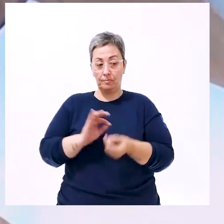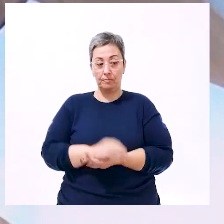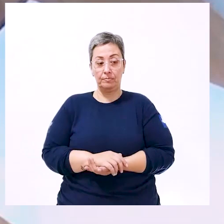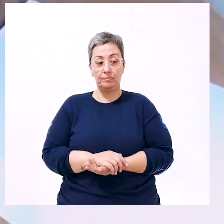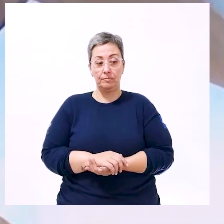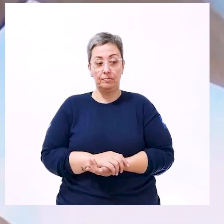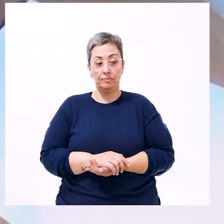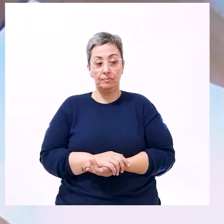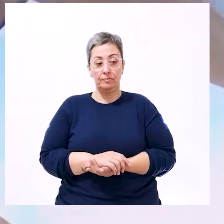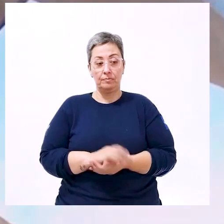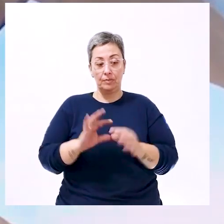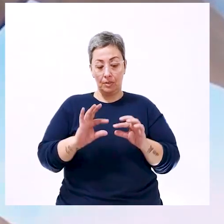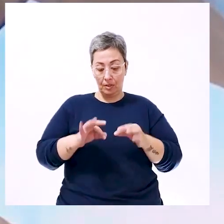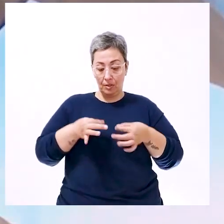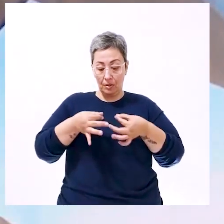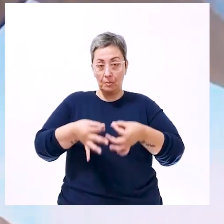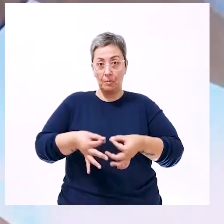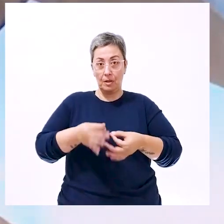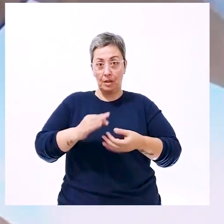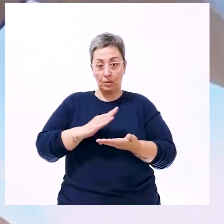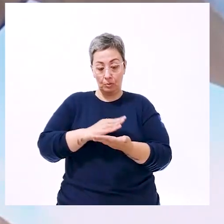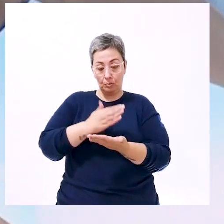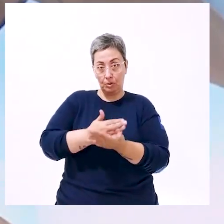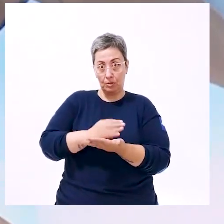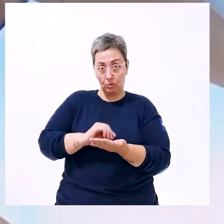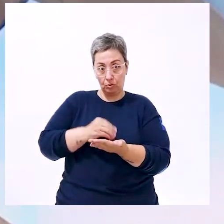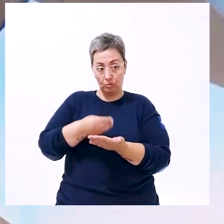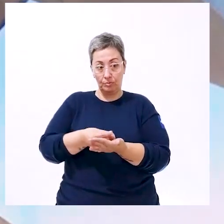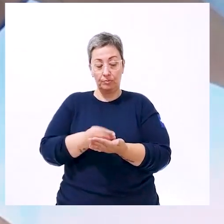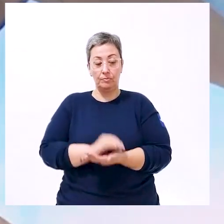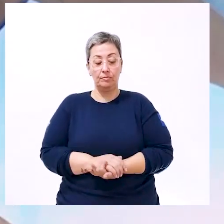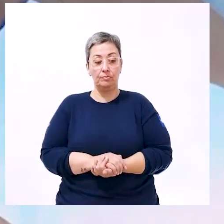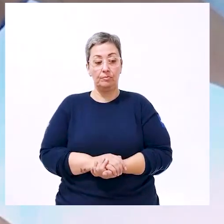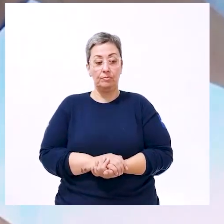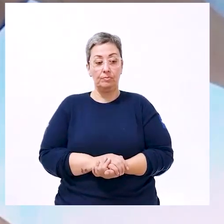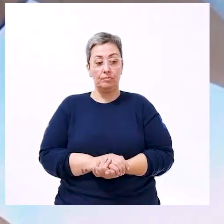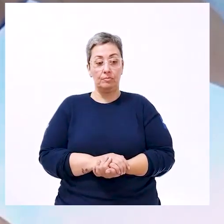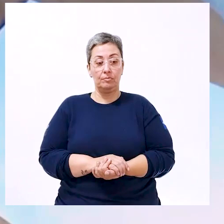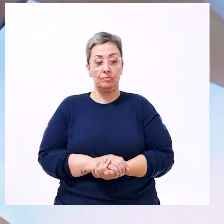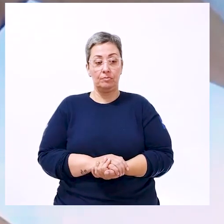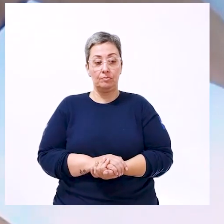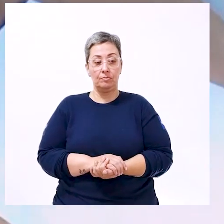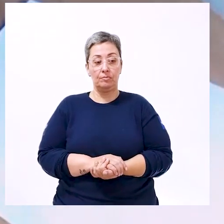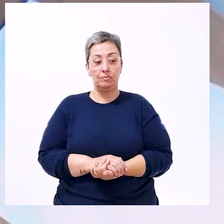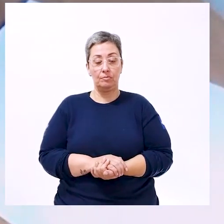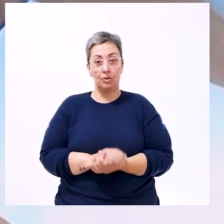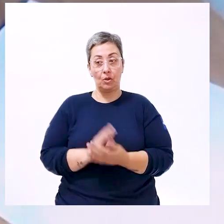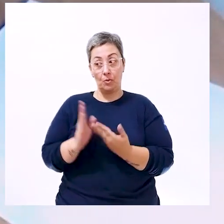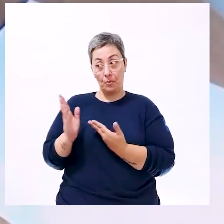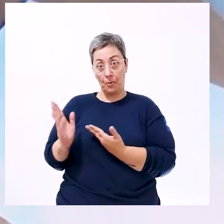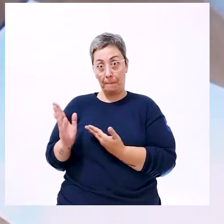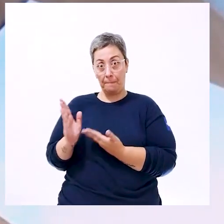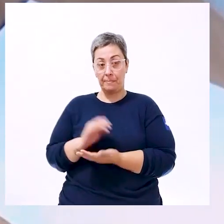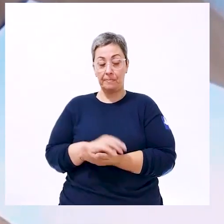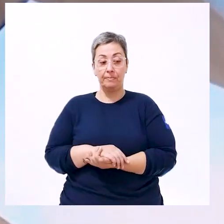Leve a ponta de baixo até a marcação e depois dobra de novo